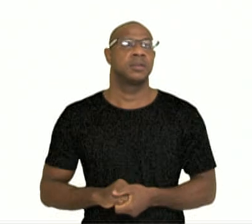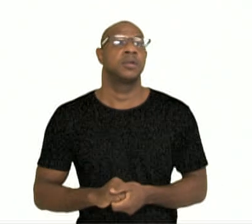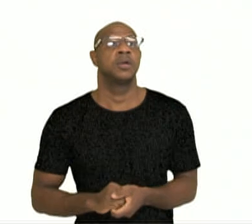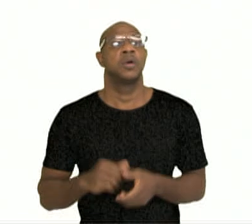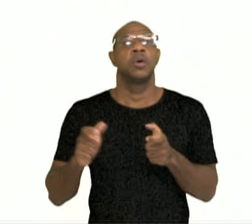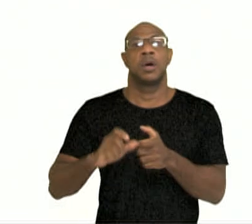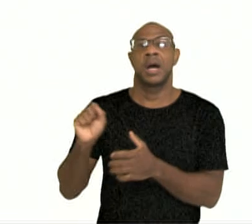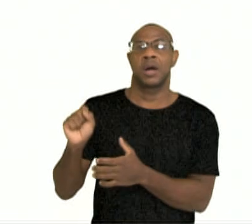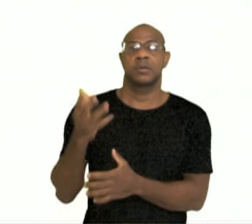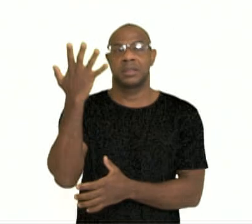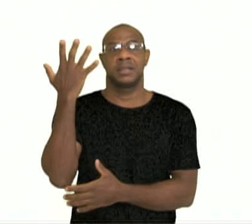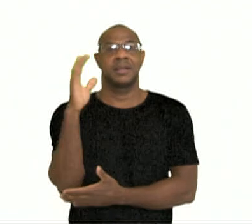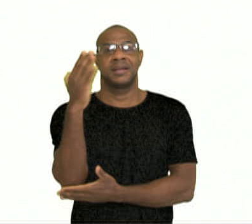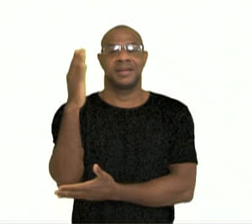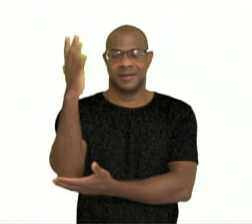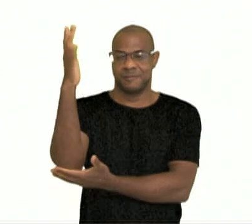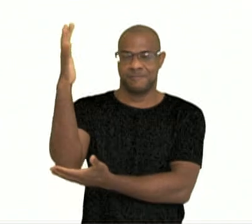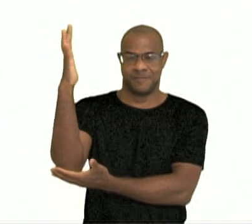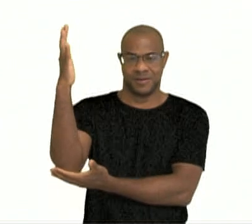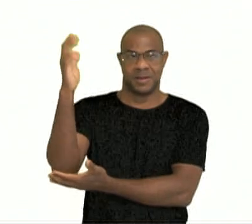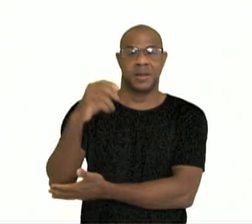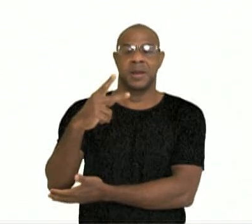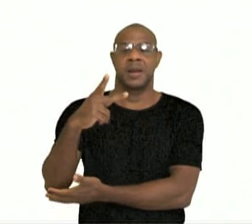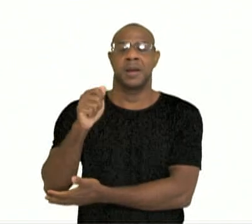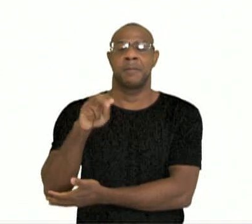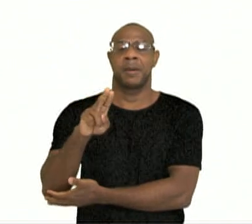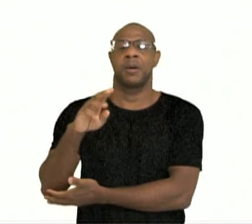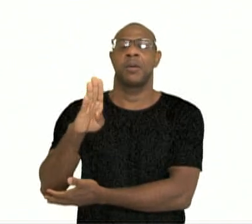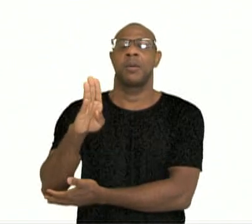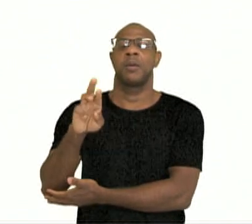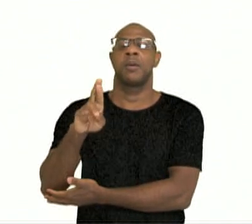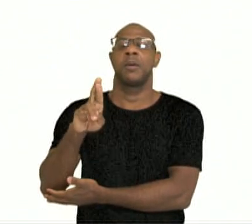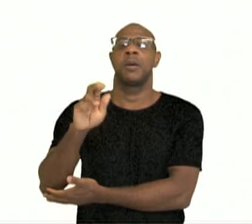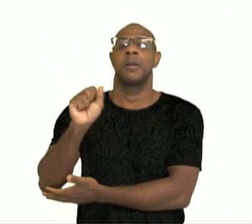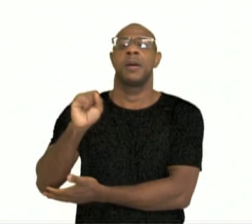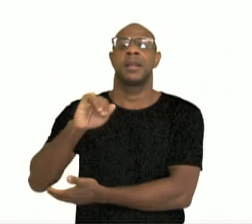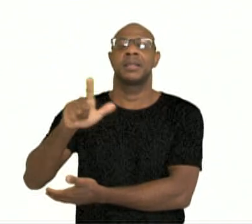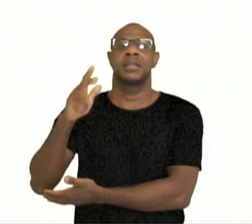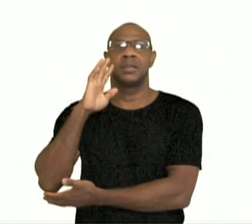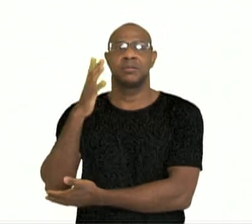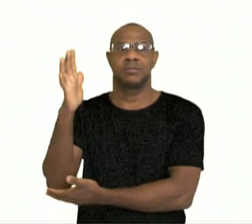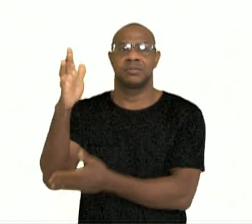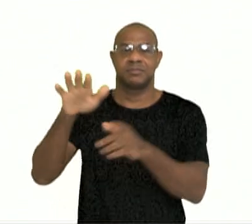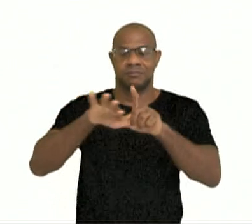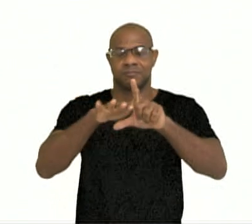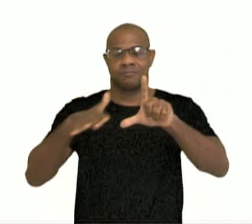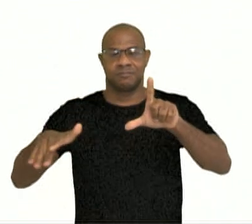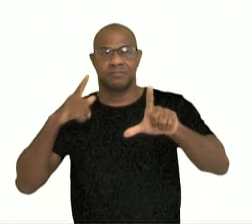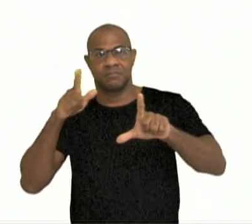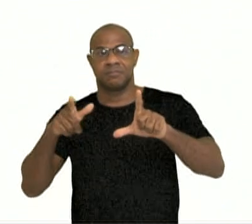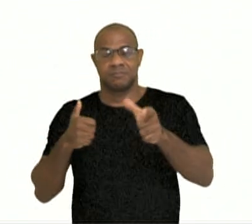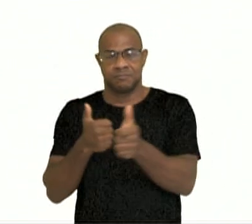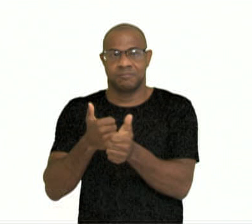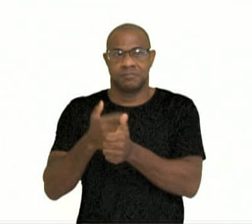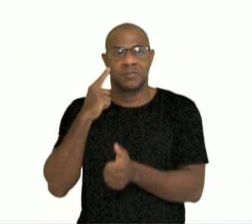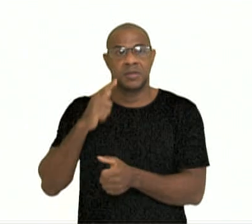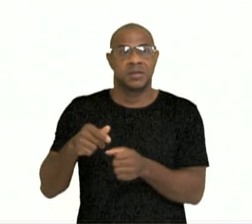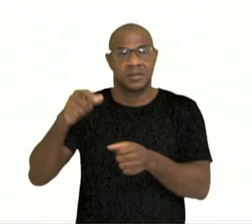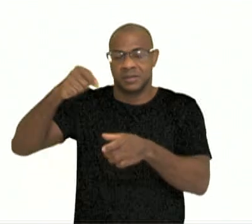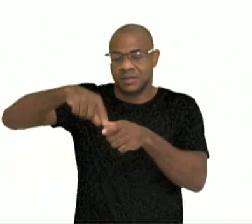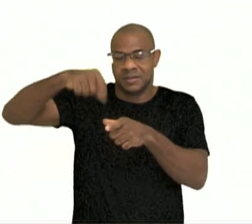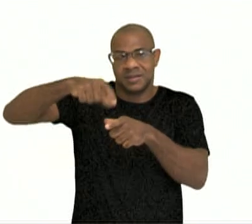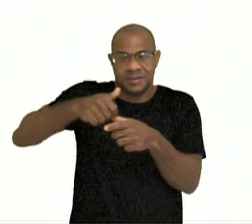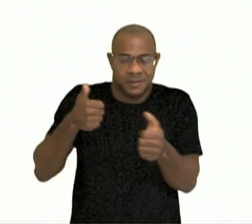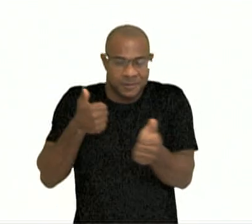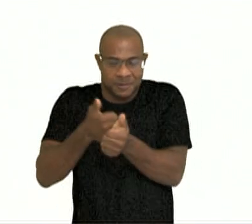de pau-brasil, então toda a porção litorânea ali que compreendia a floresta atlântica. O cultivo de cana-de-açúcar, vejam que está